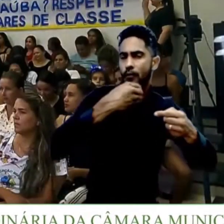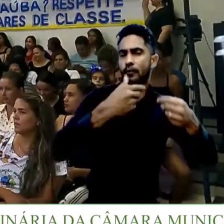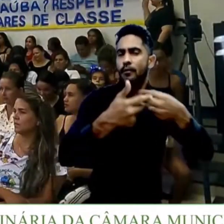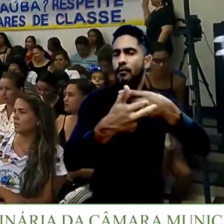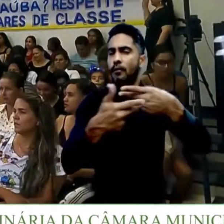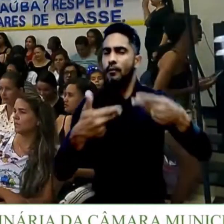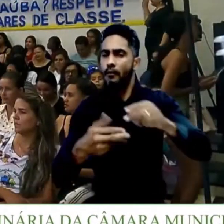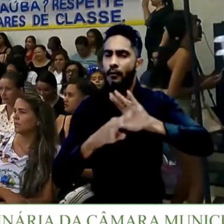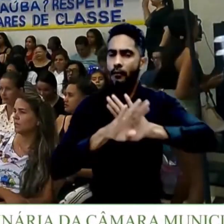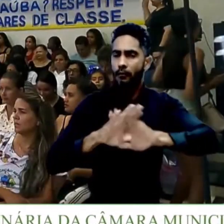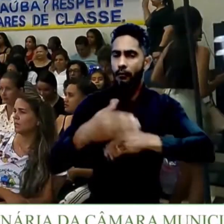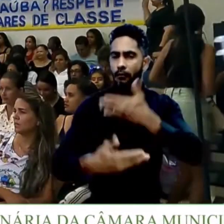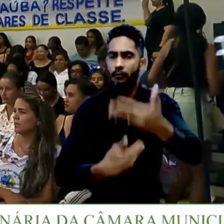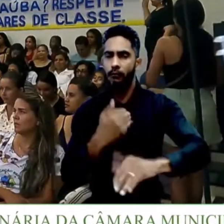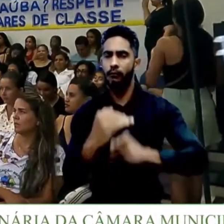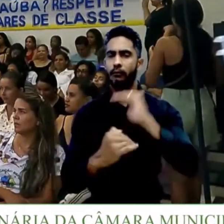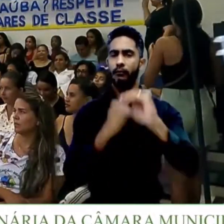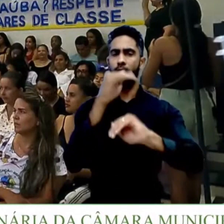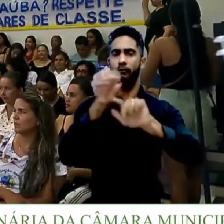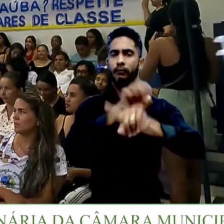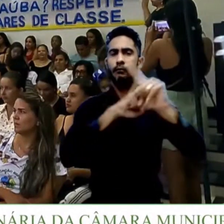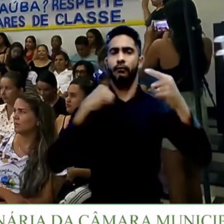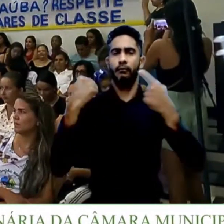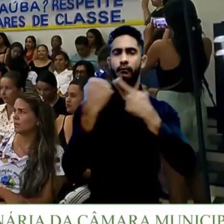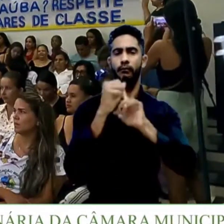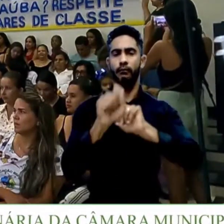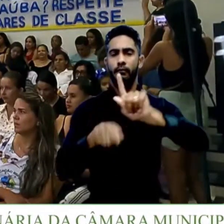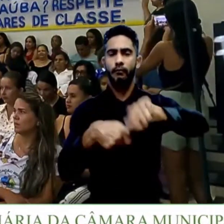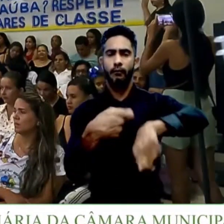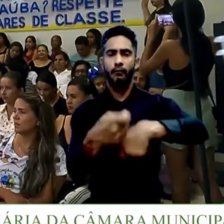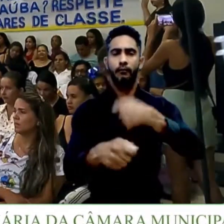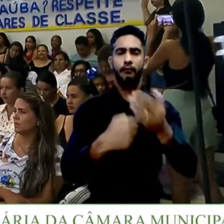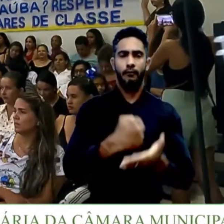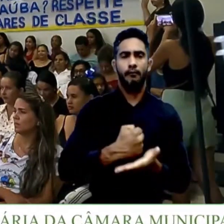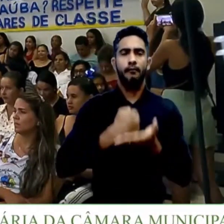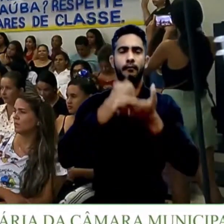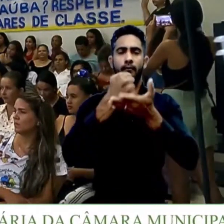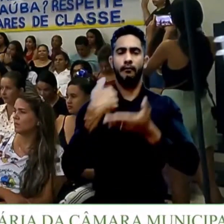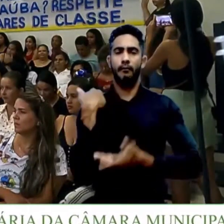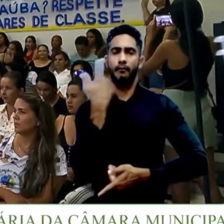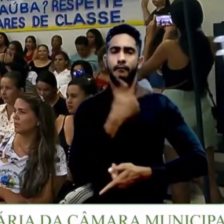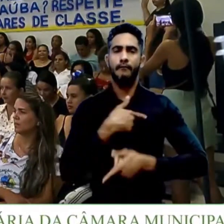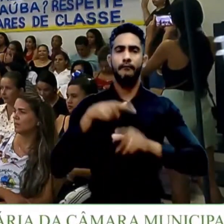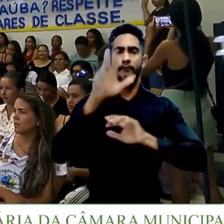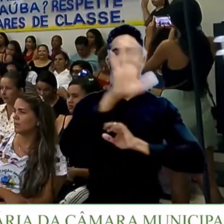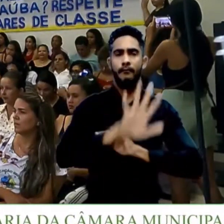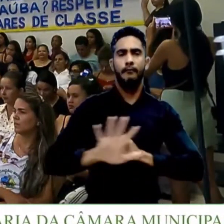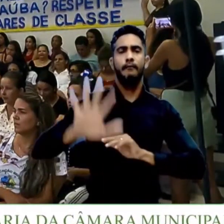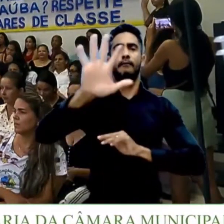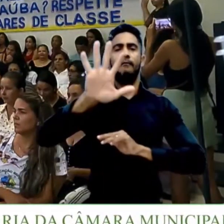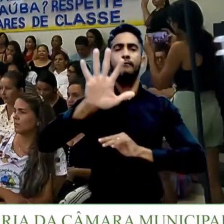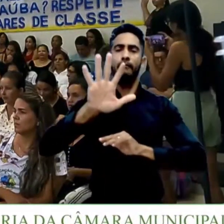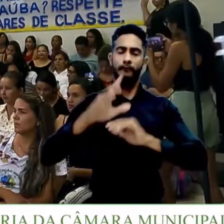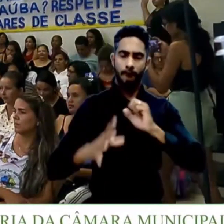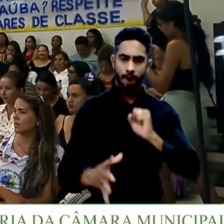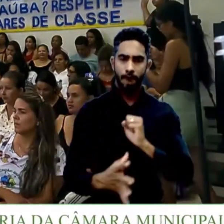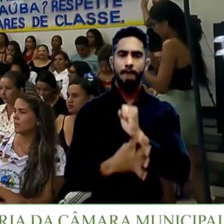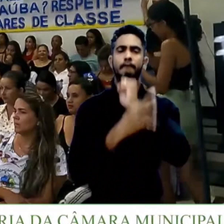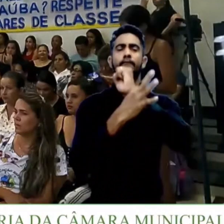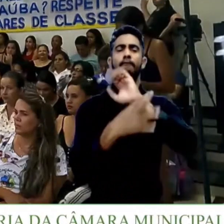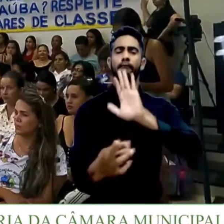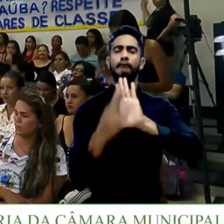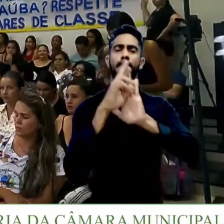e cooperar pelo desenvolvimento social, econômico e sustentável da nossa região. Fortalecer a